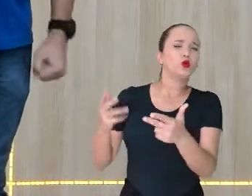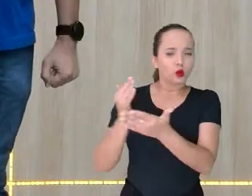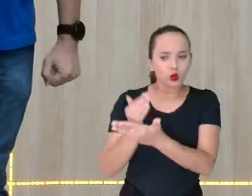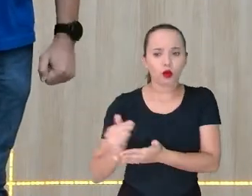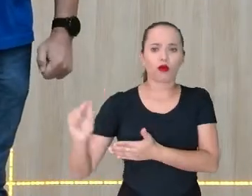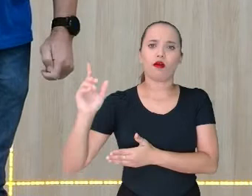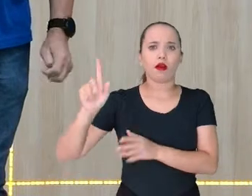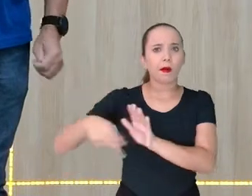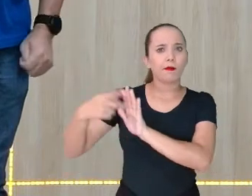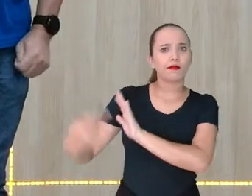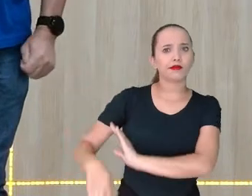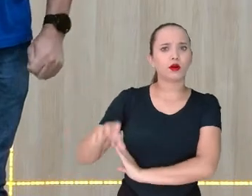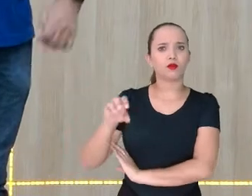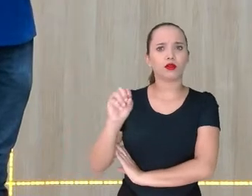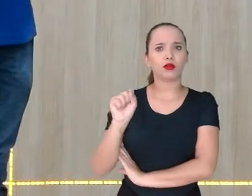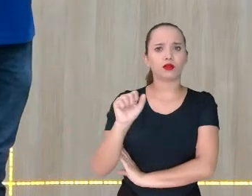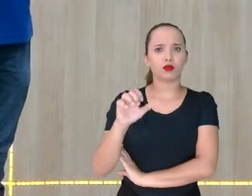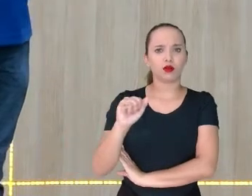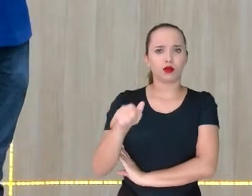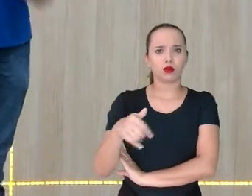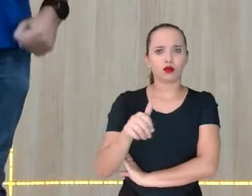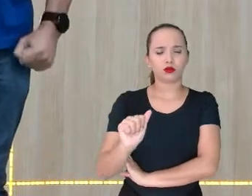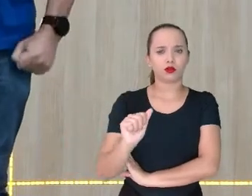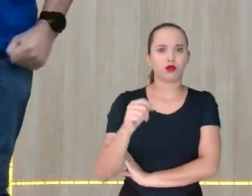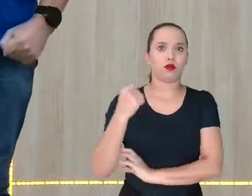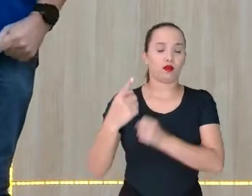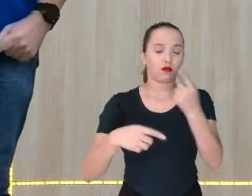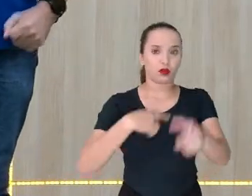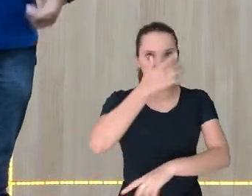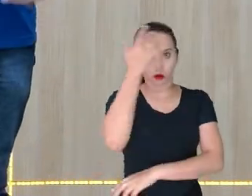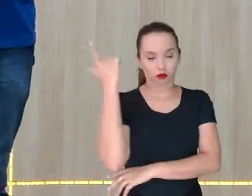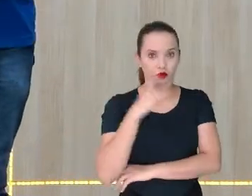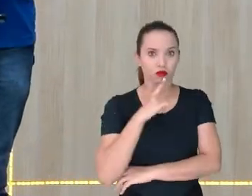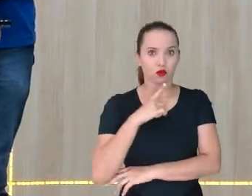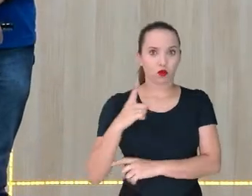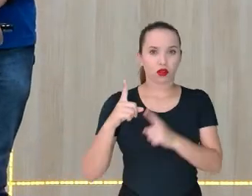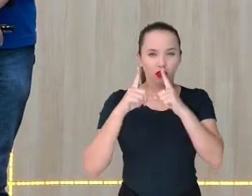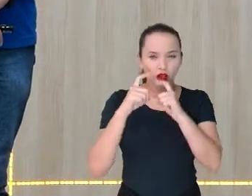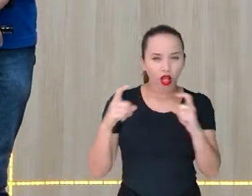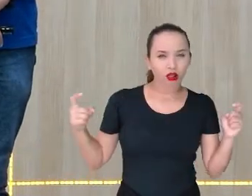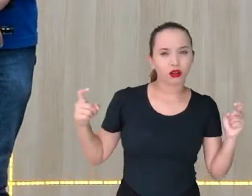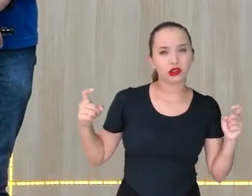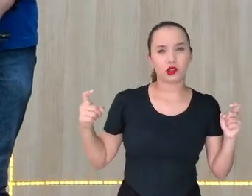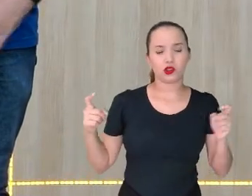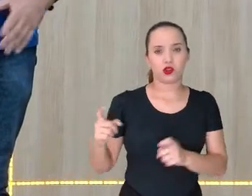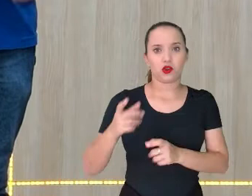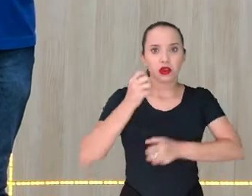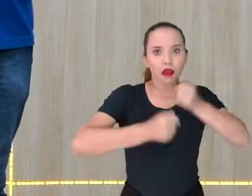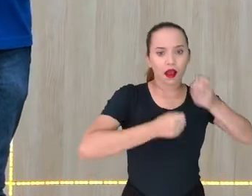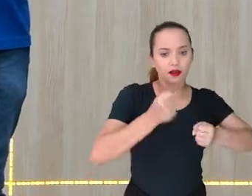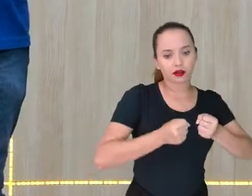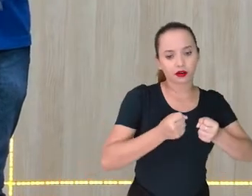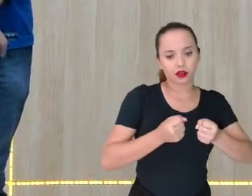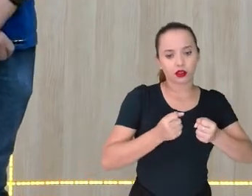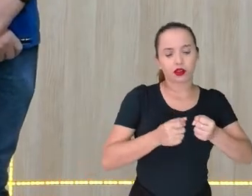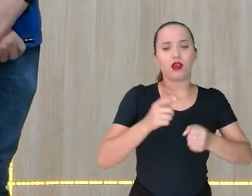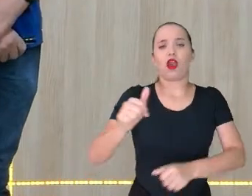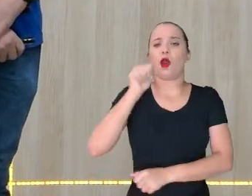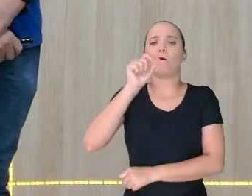soja, né? Então, pessoas que têm alergia, veja que coisa, a alergia à lactose, aí vai tomar o leite de